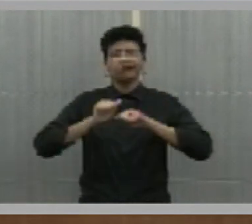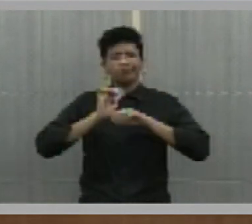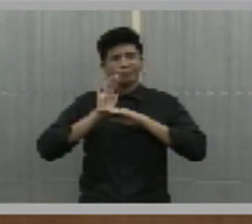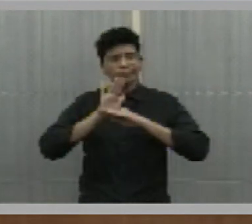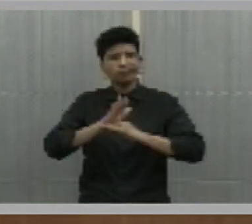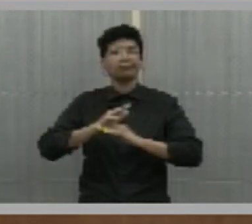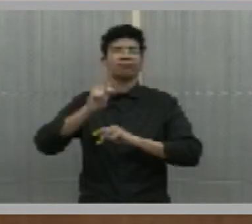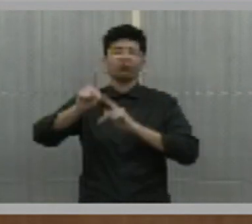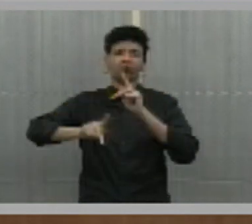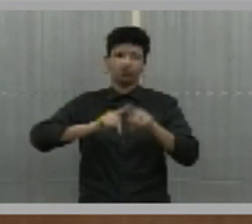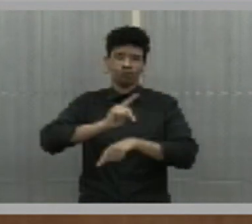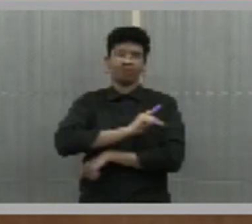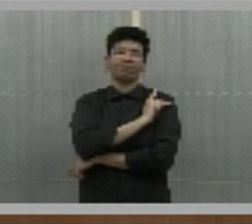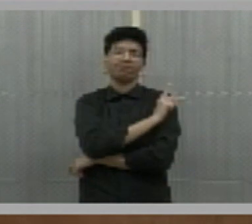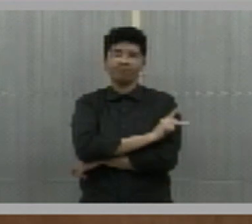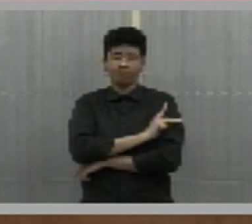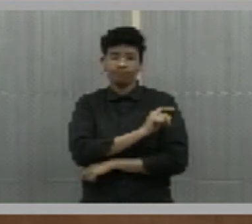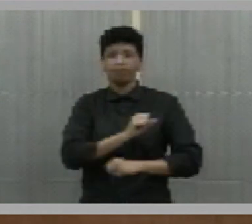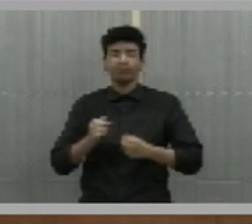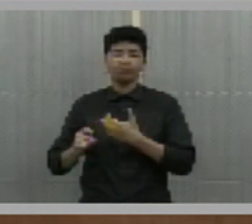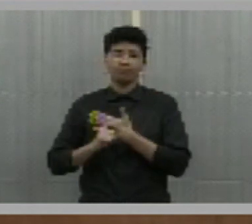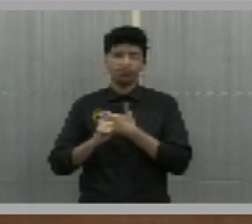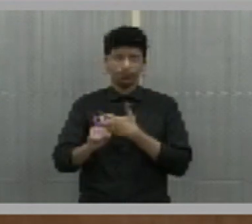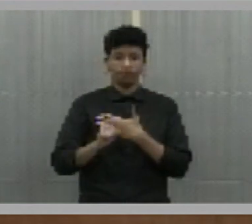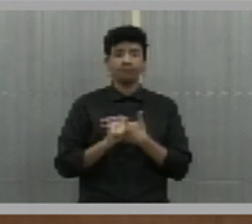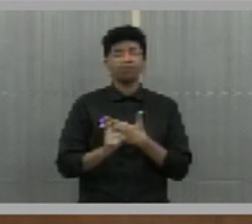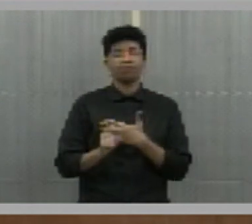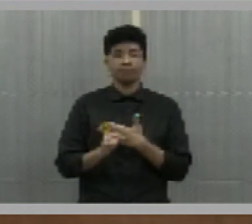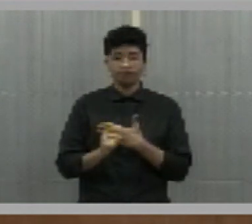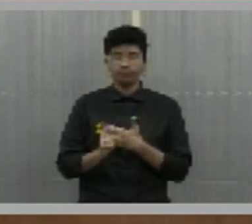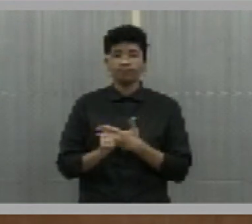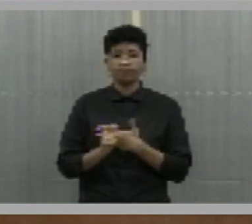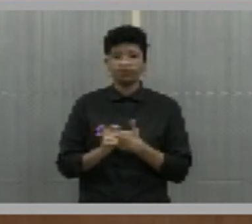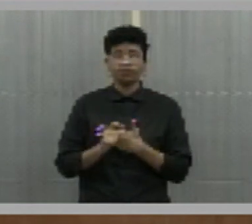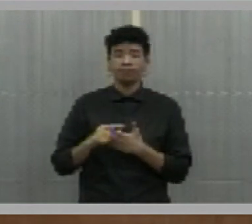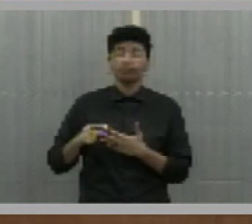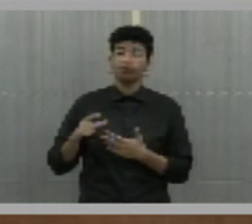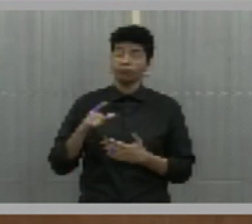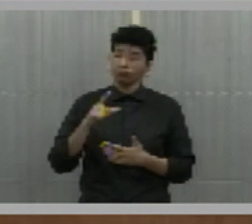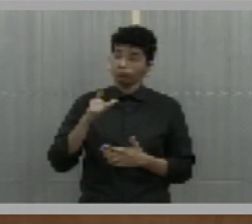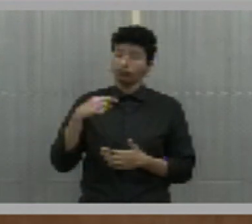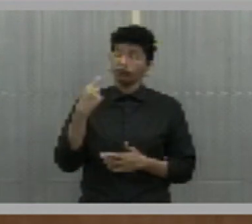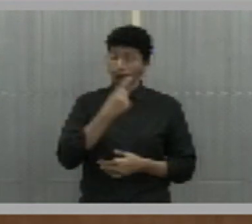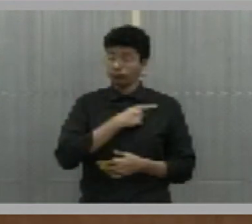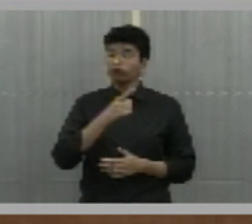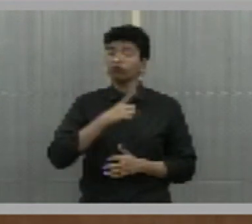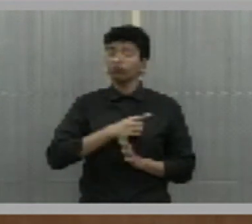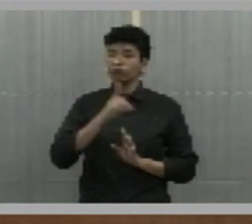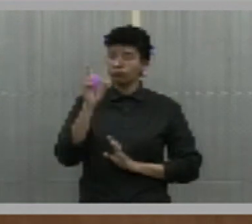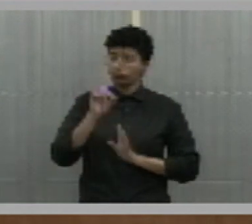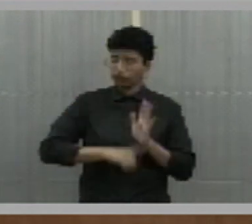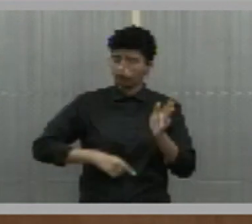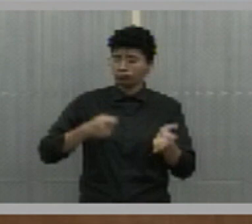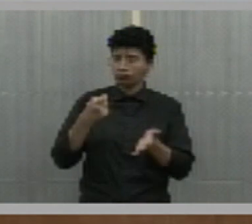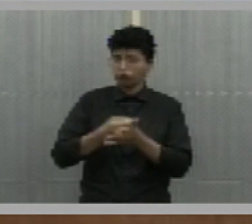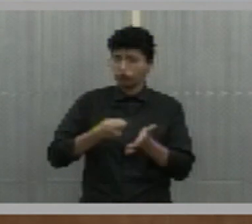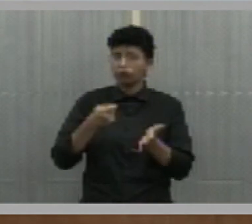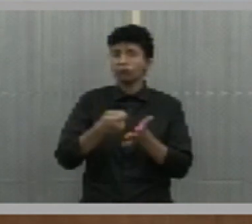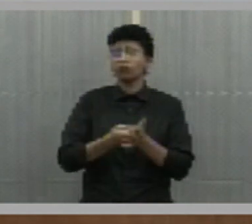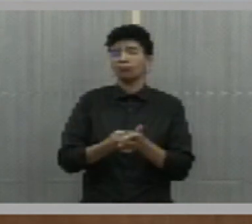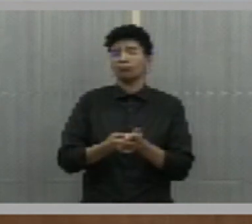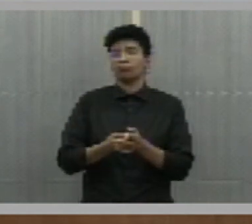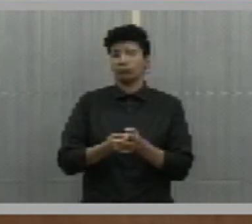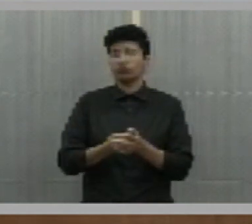com o Poder Executivo Estadual. O que nós temos é a obrigação de, como parlamentares dessa casa,